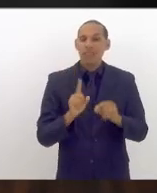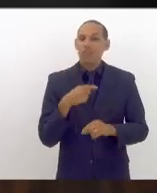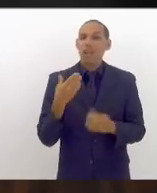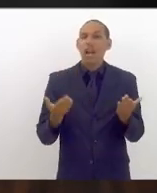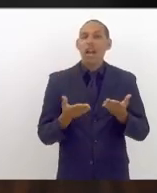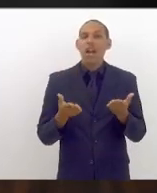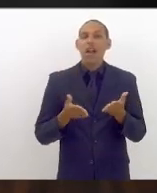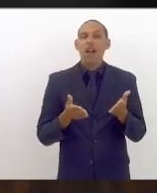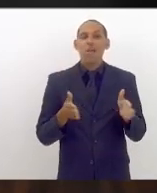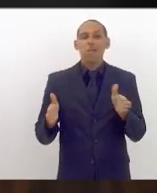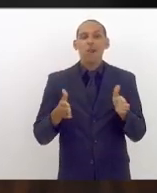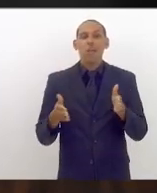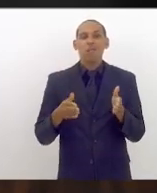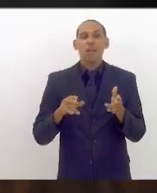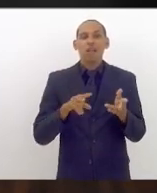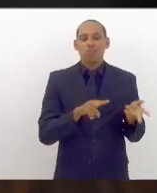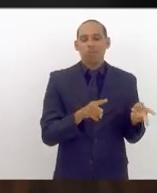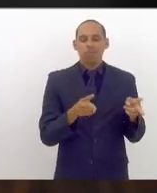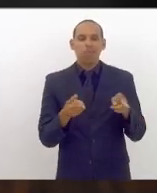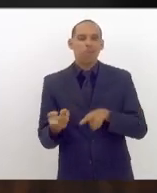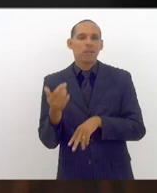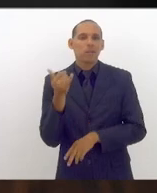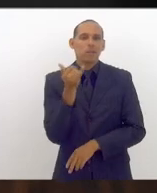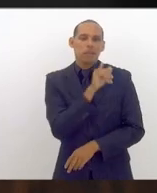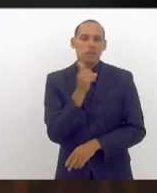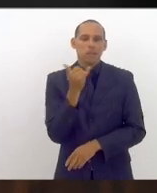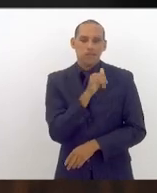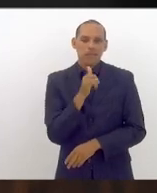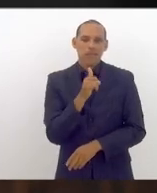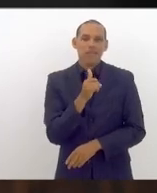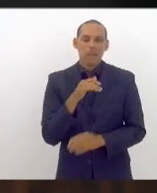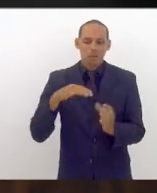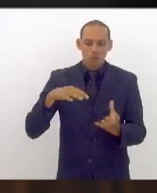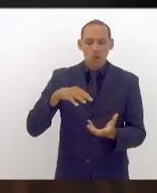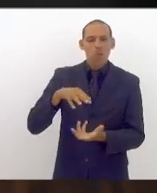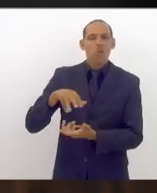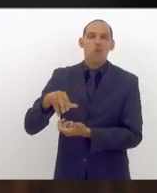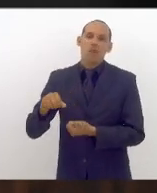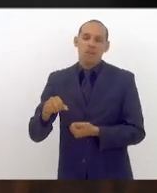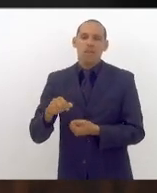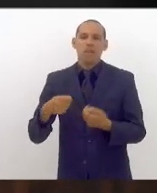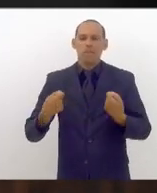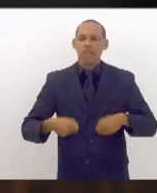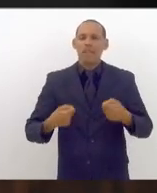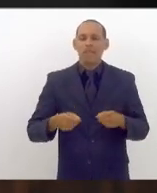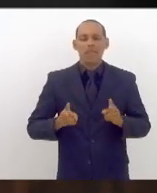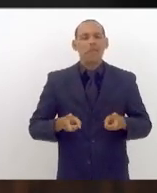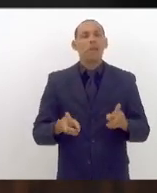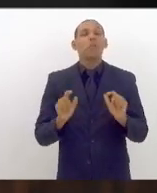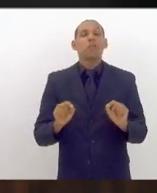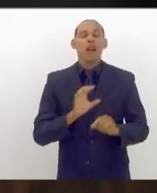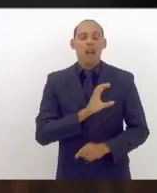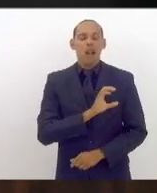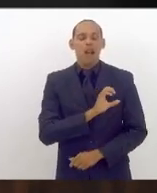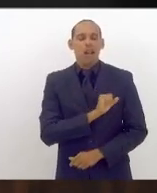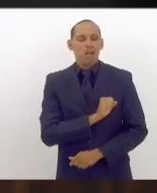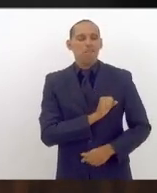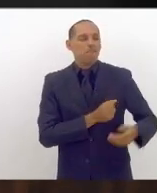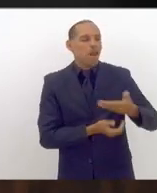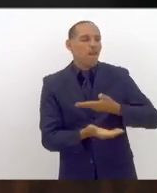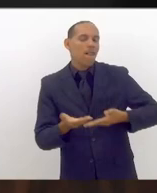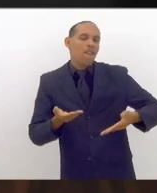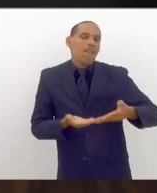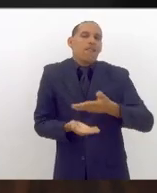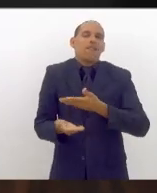momento de transição de energias né nessa terra e o que tem que prevalecer é o amor é o amor ao próximo